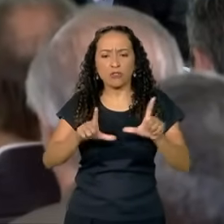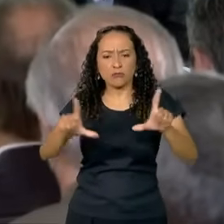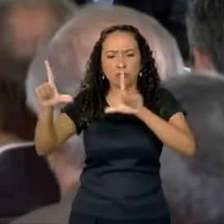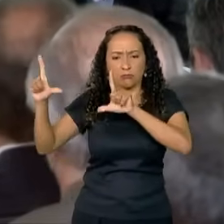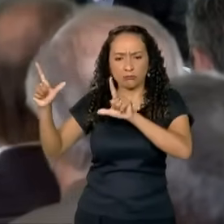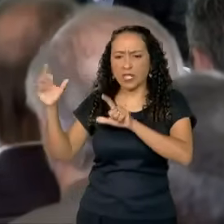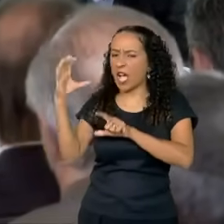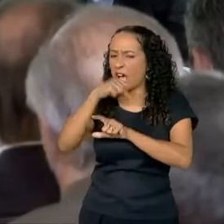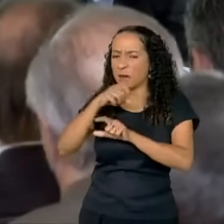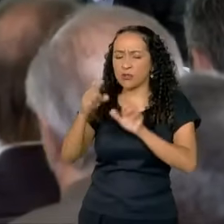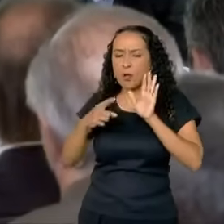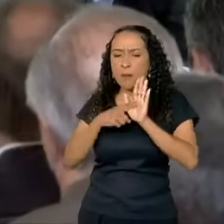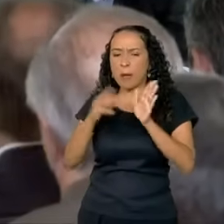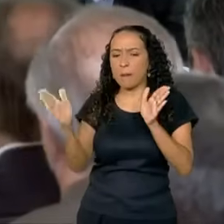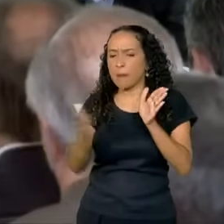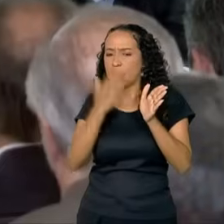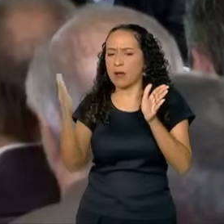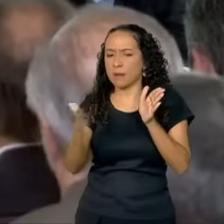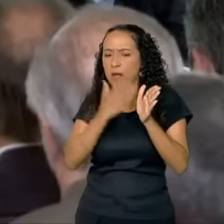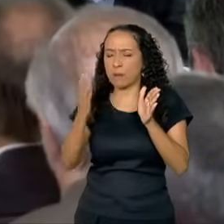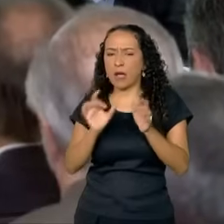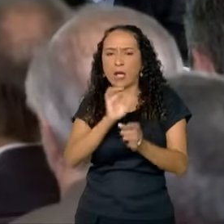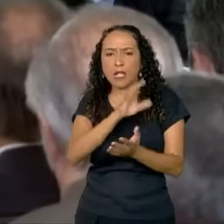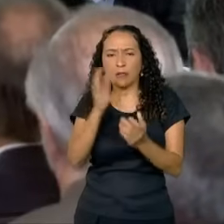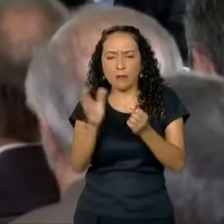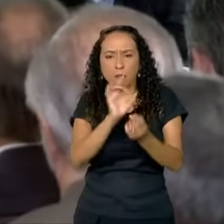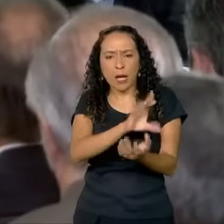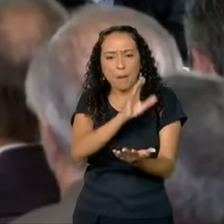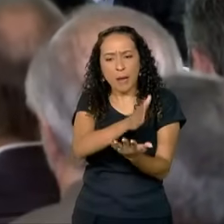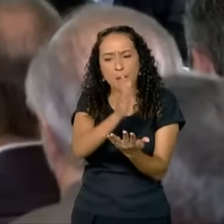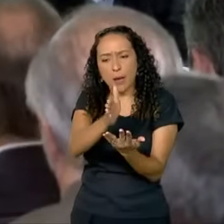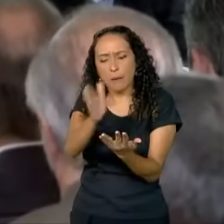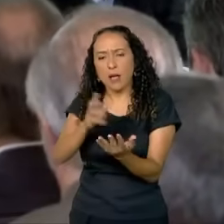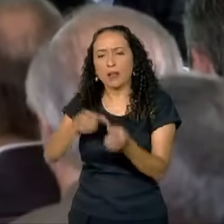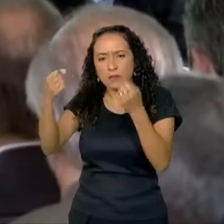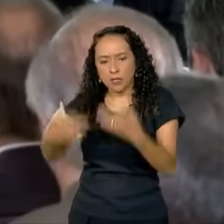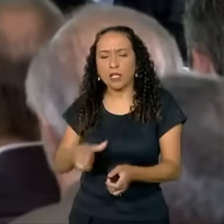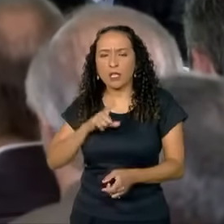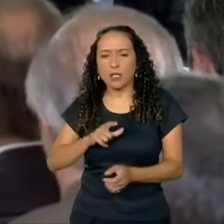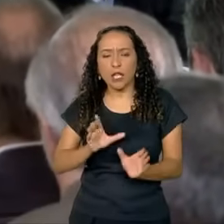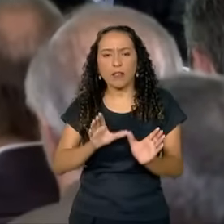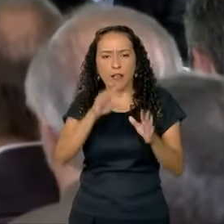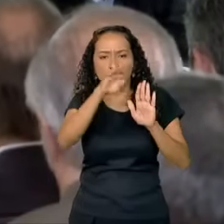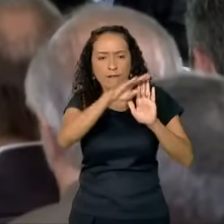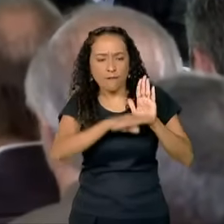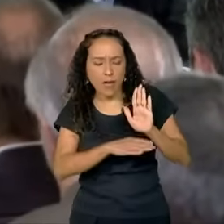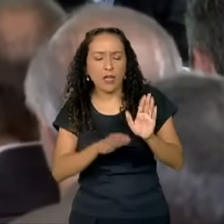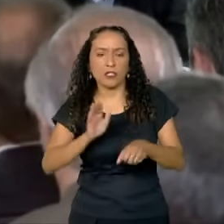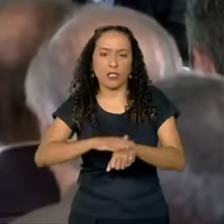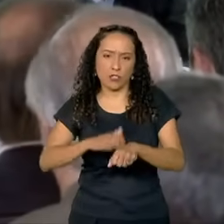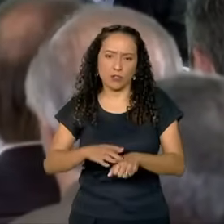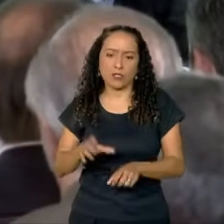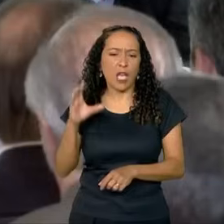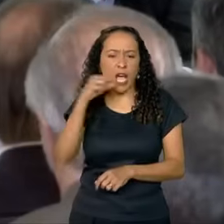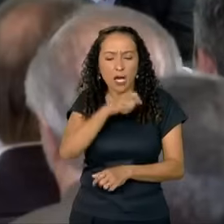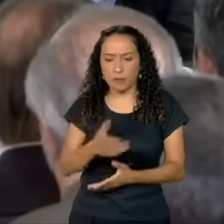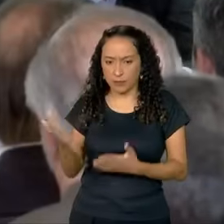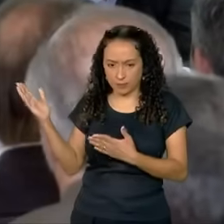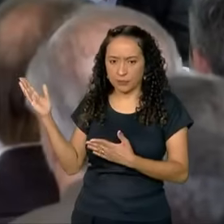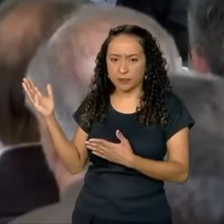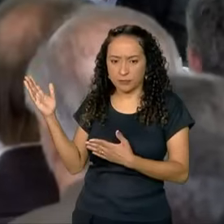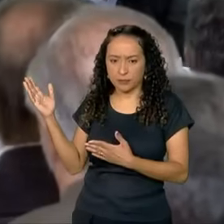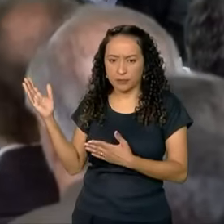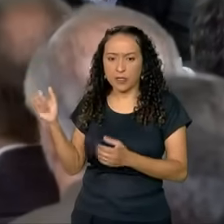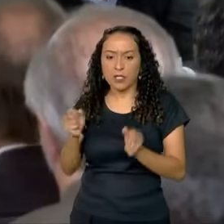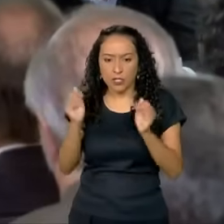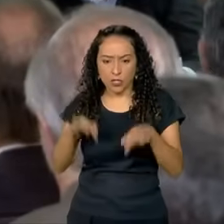só. Né? Em cada um dos pilares que eu falei, a gente tem um rol de ações que nós entendemos necessários. Pode passar rapidinho? Ah,